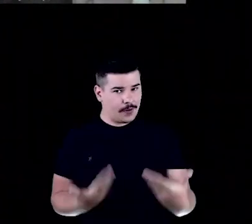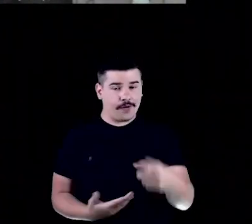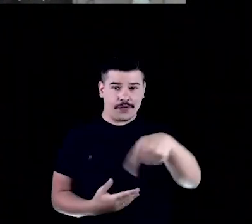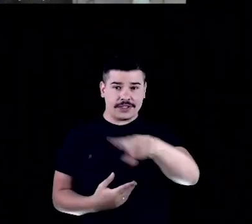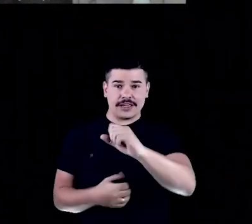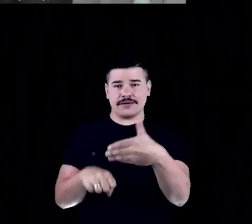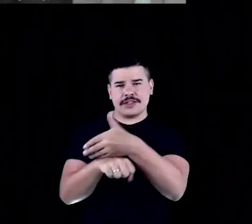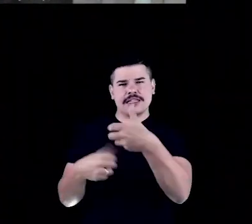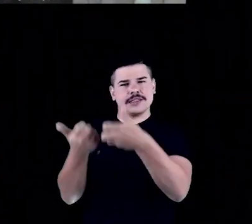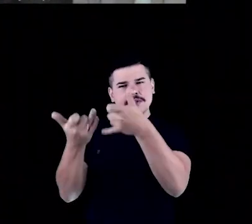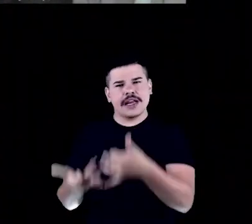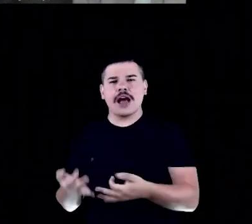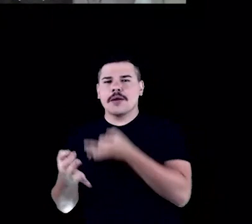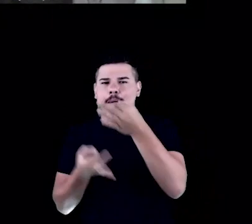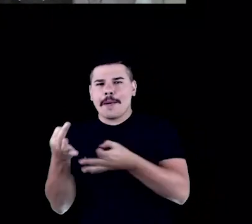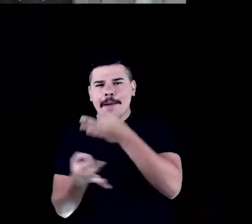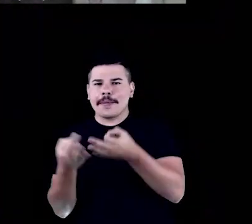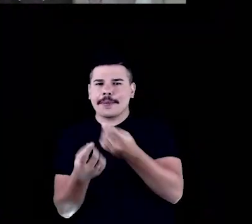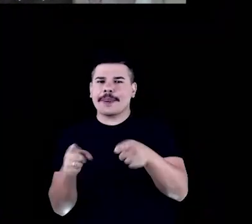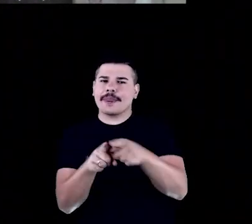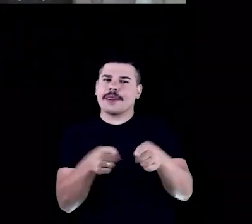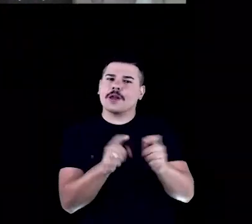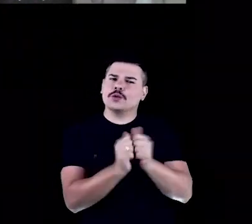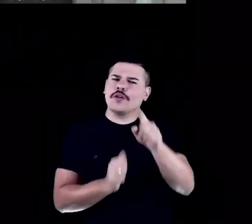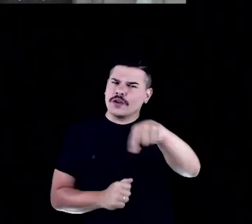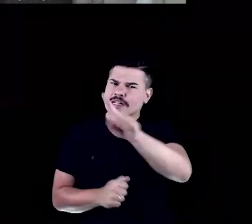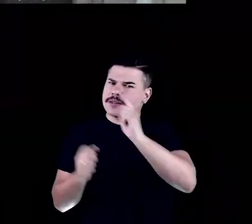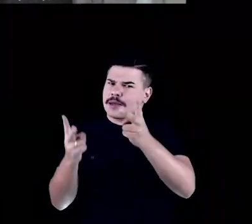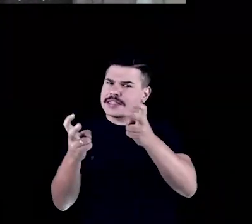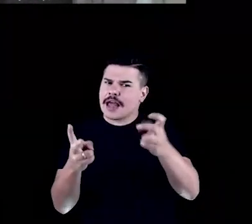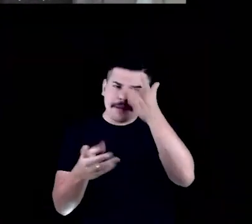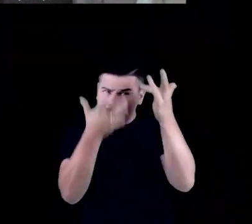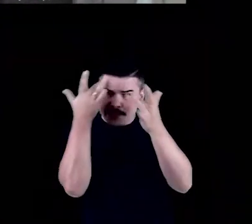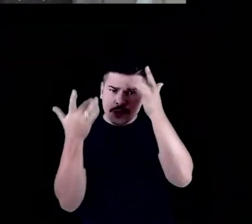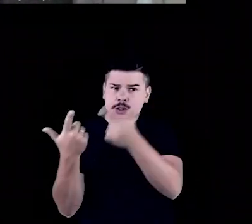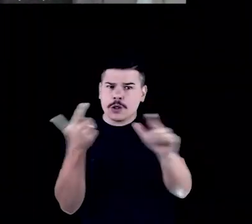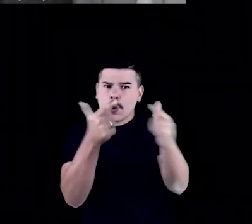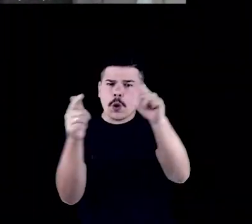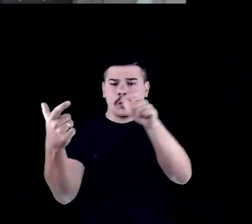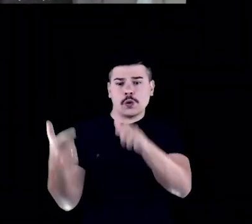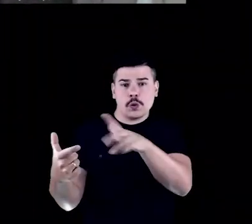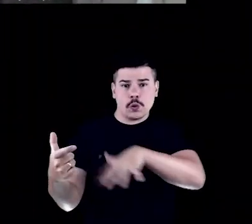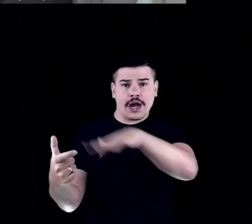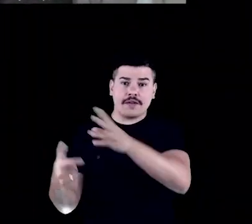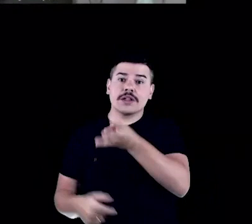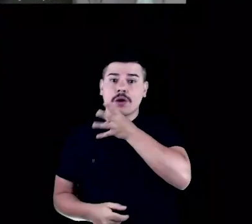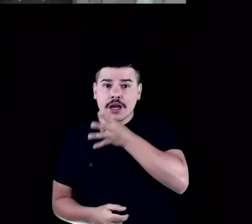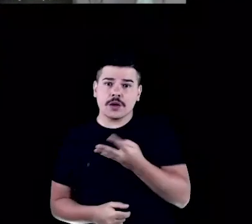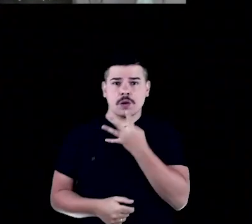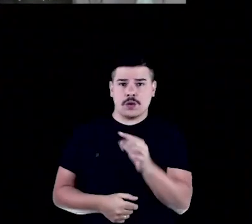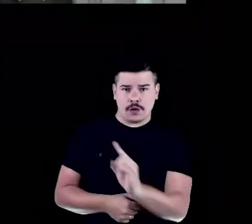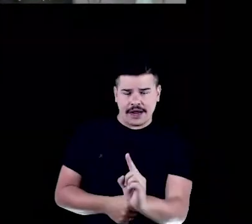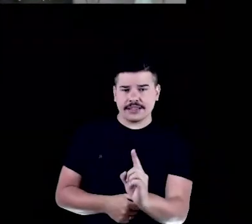né, e de vocês terem citado alguns pares, vocês enxergam em outras pessoas, até de outros lugares do mundo, que